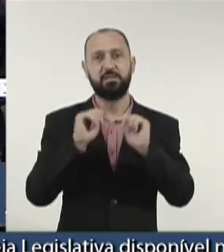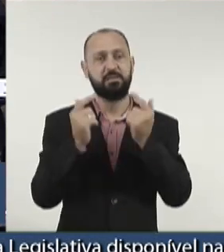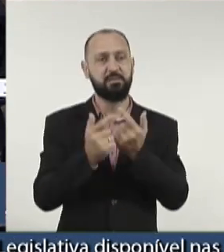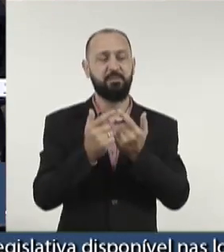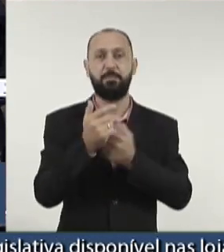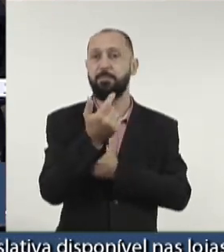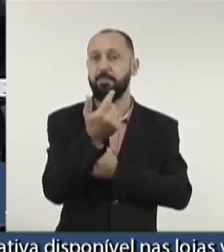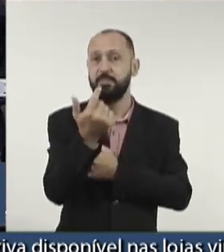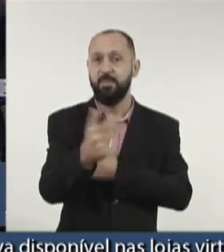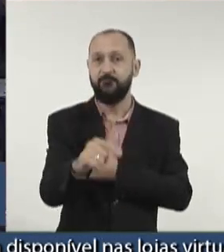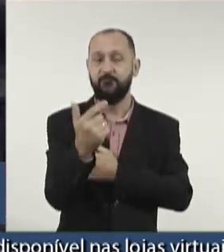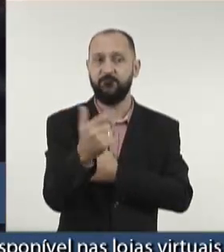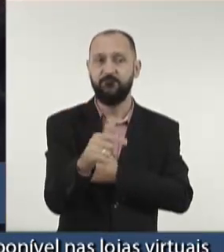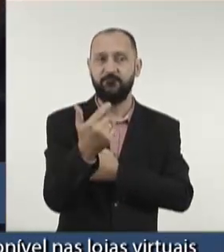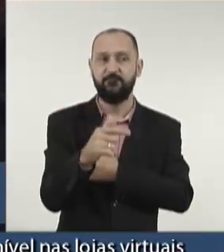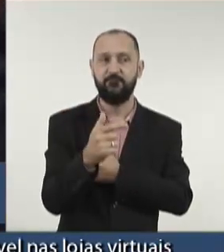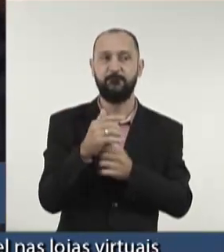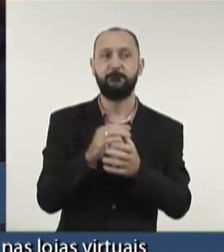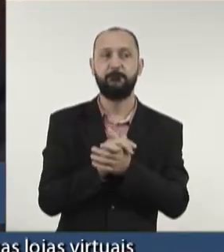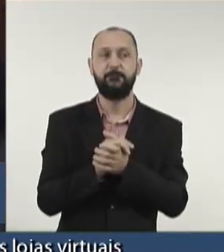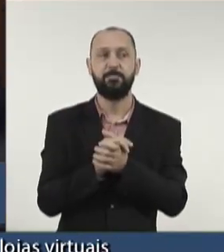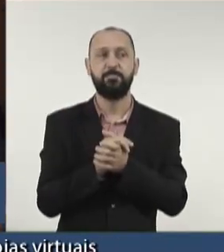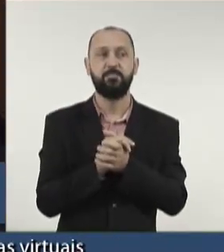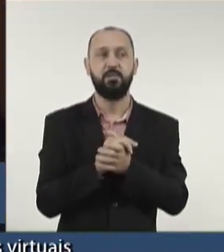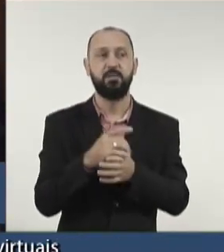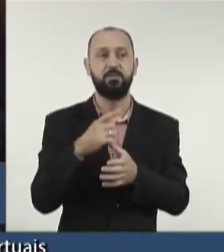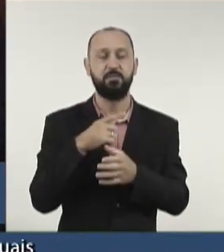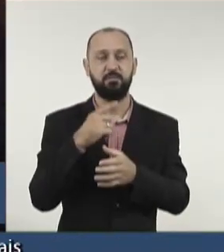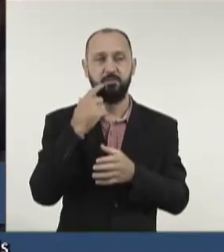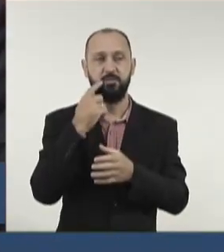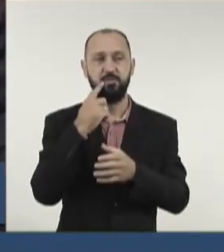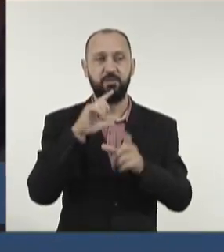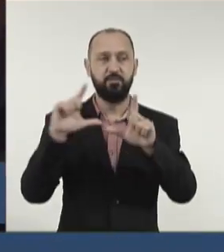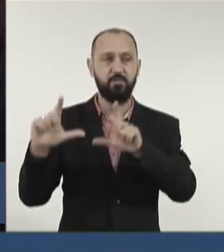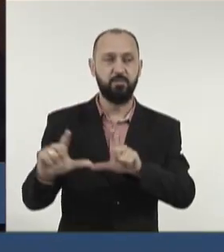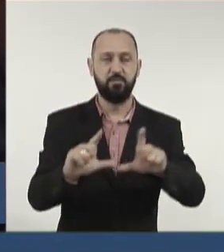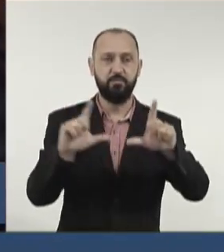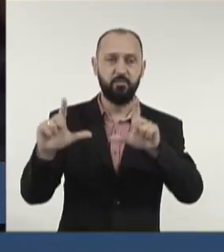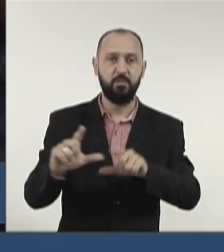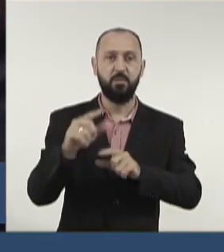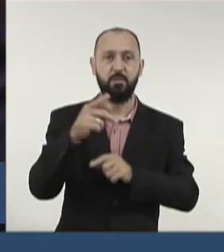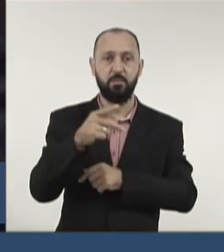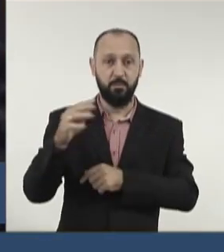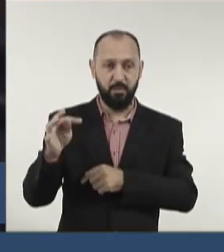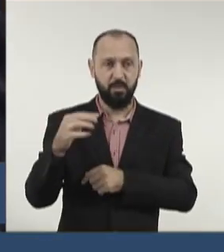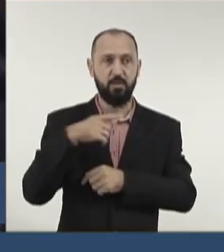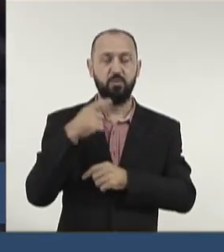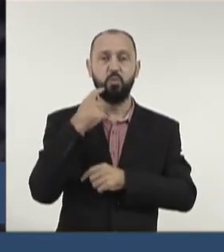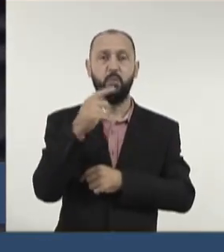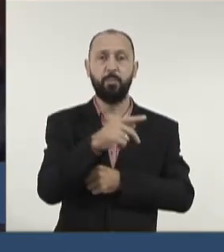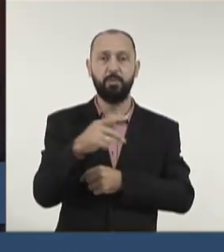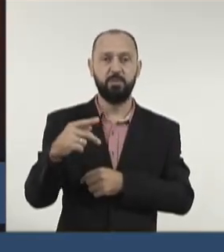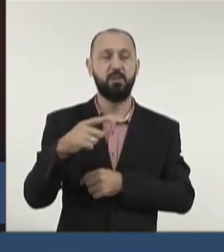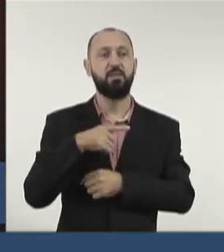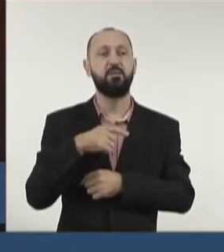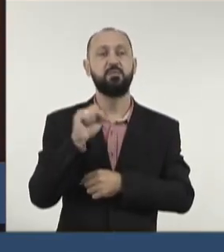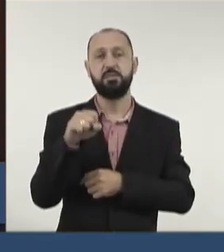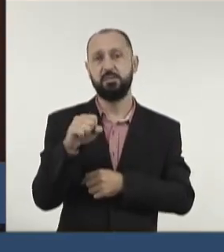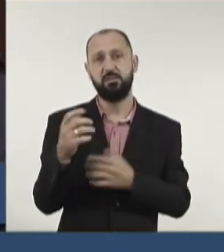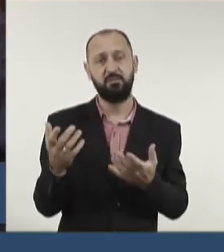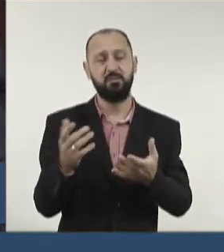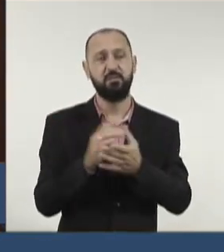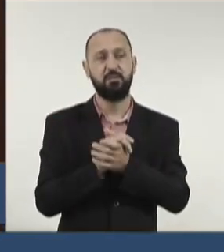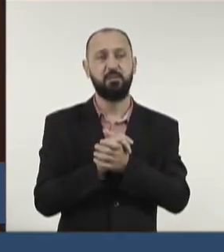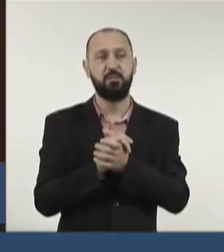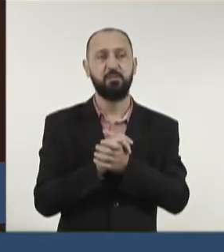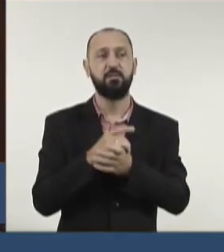reunião então falada, houve um PowerPoint das preocupações do presidente, e houve dele ali